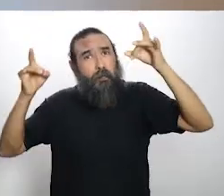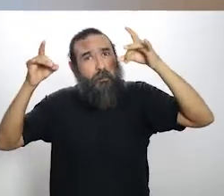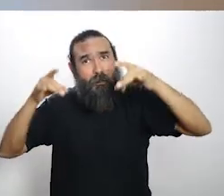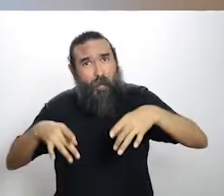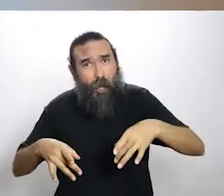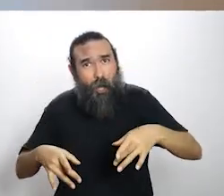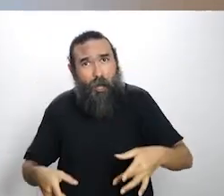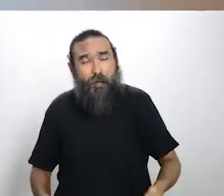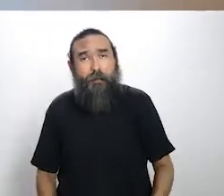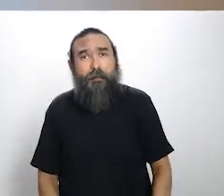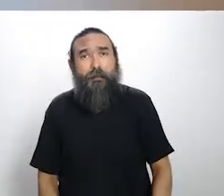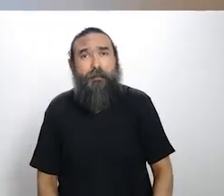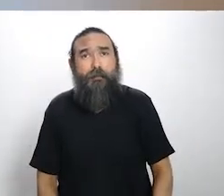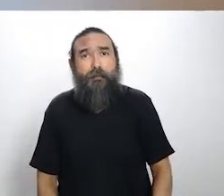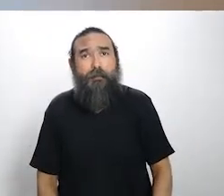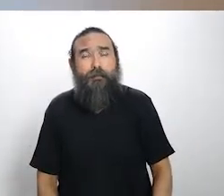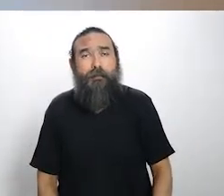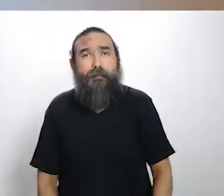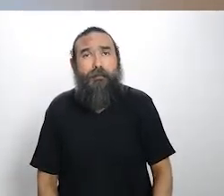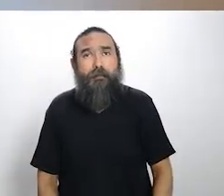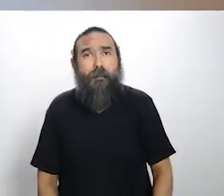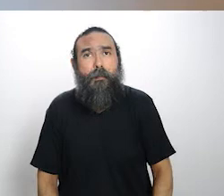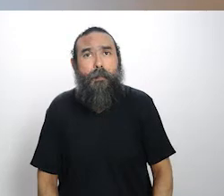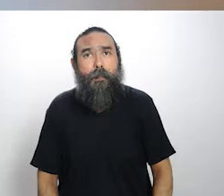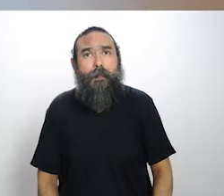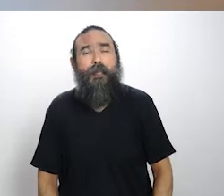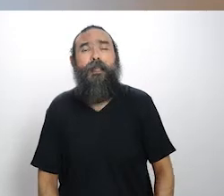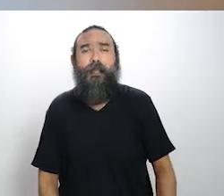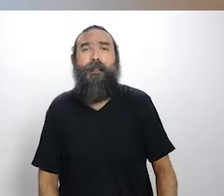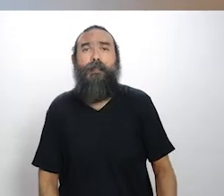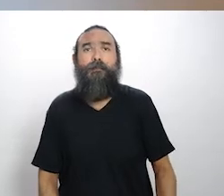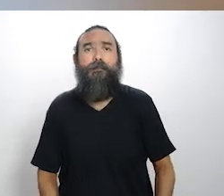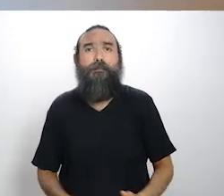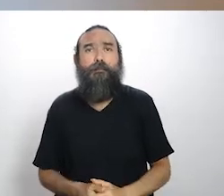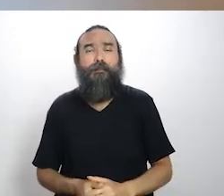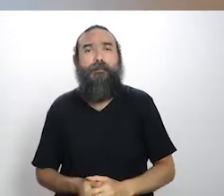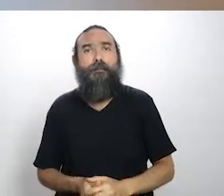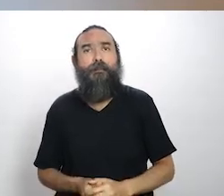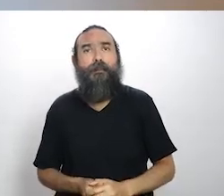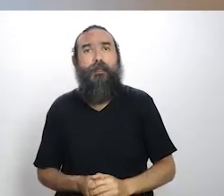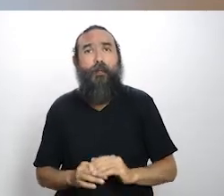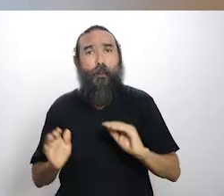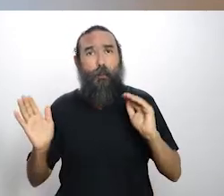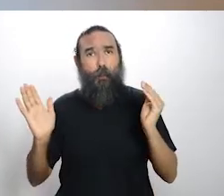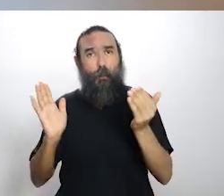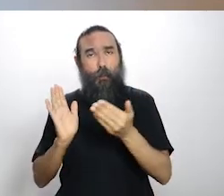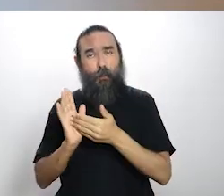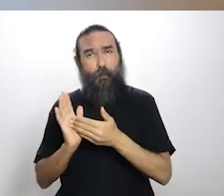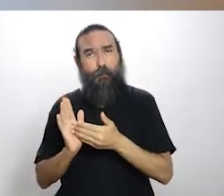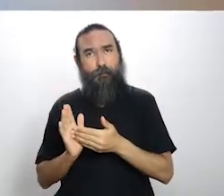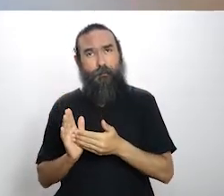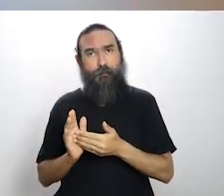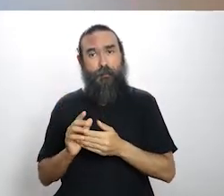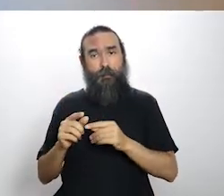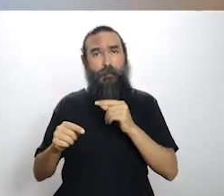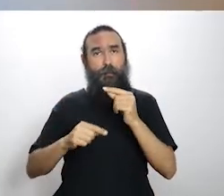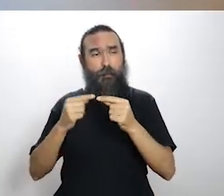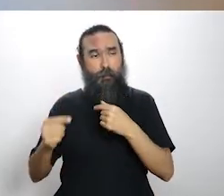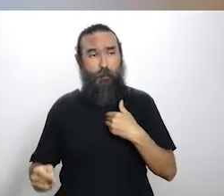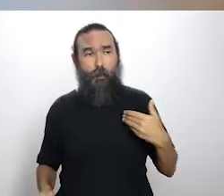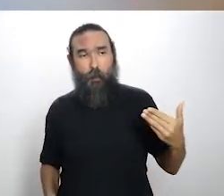Uma outra coisa, tudo o que a gente vê de um modelo que deve ser